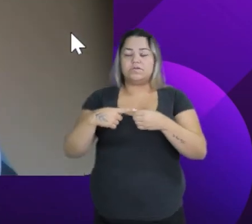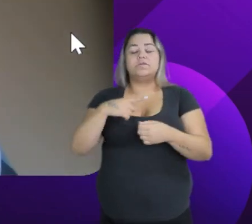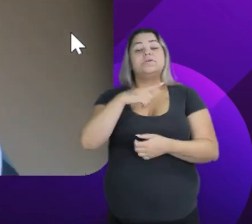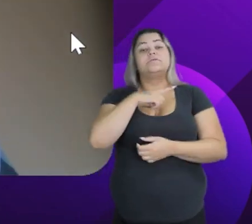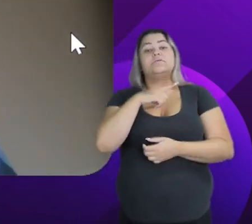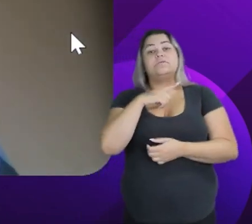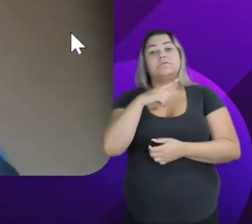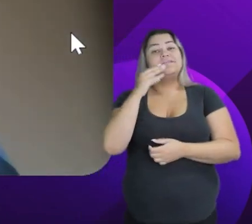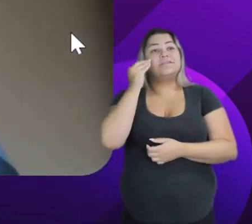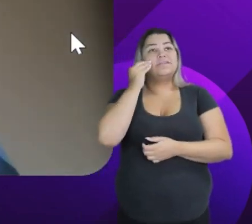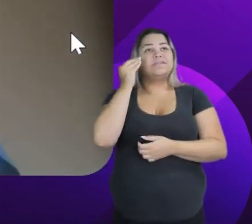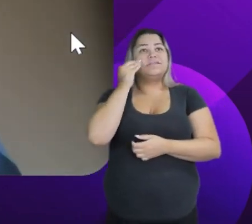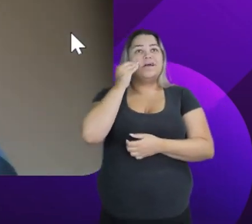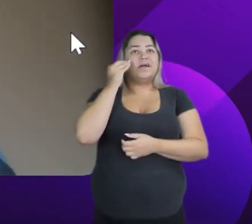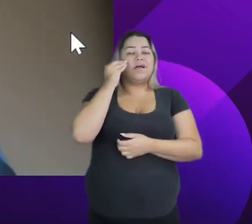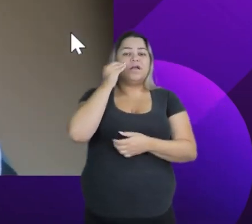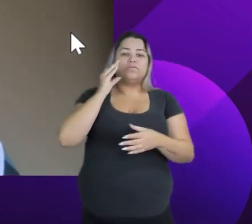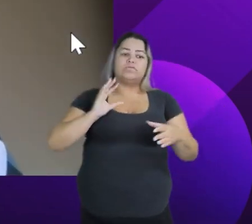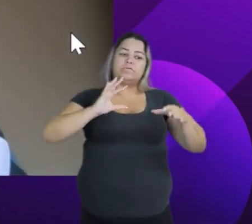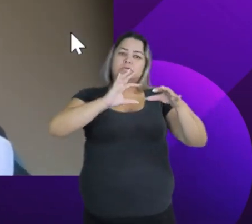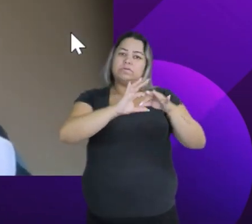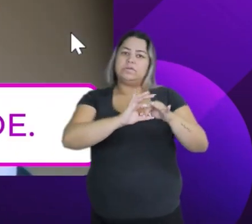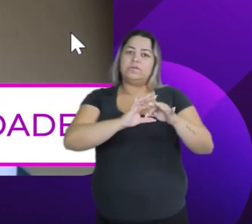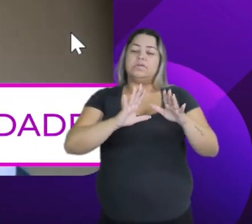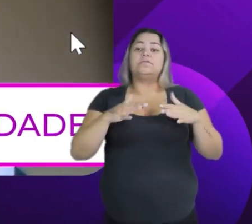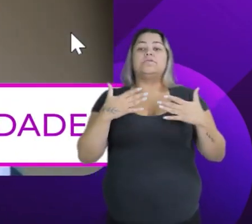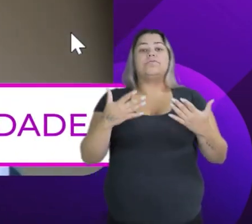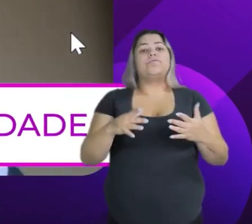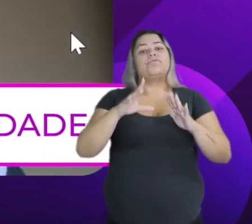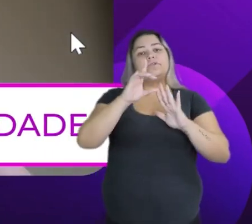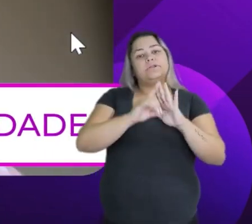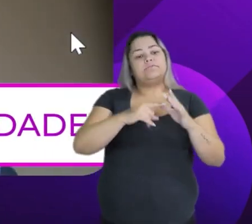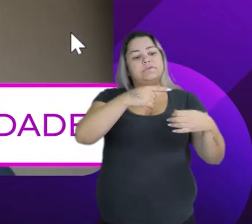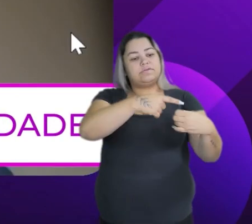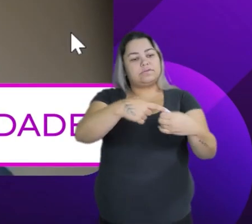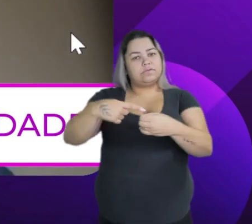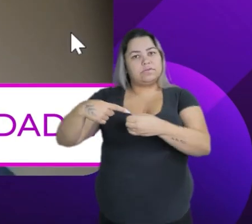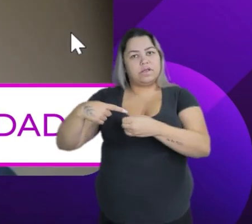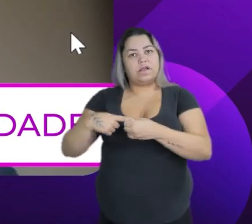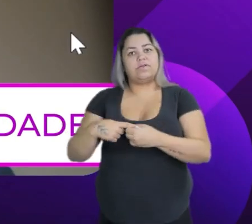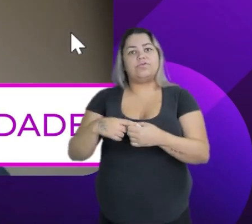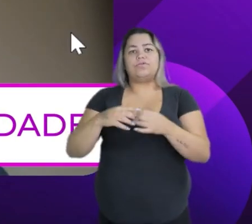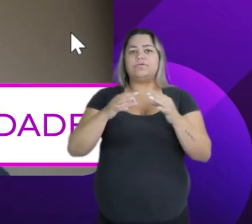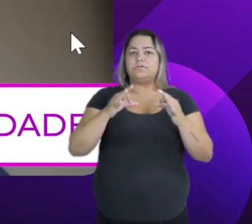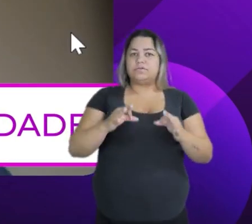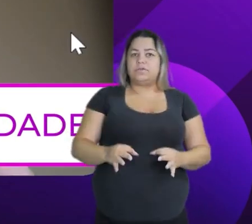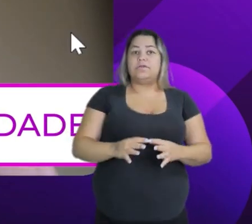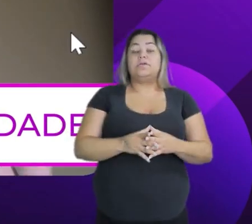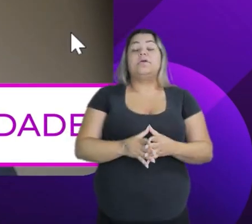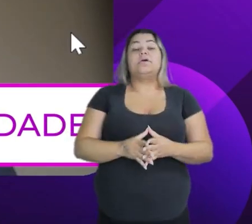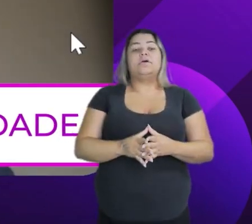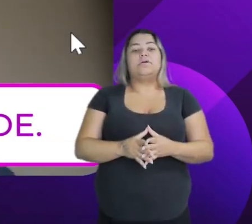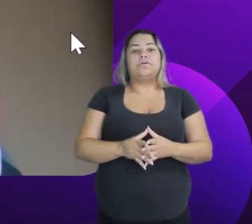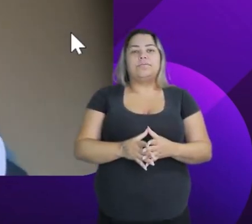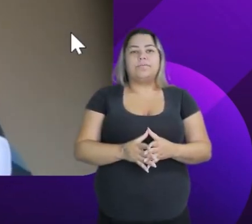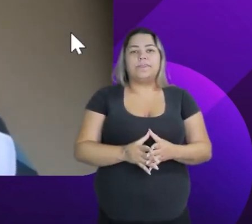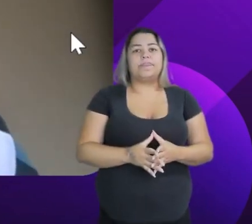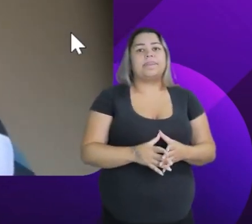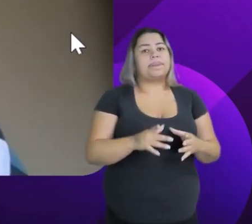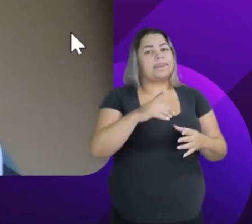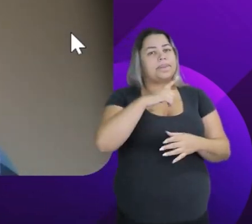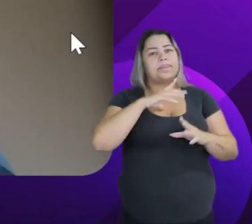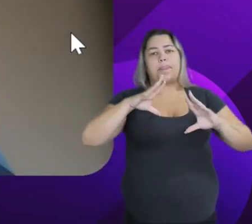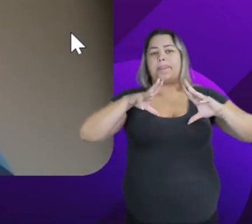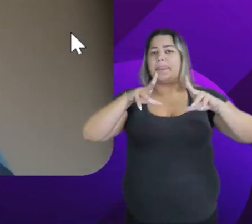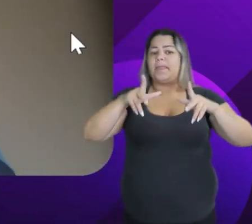tentar amarrar tudo isso. Então, o direito à cidade é o direito à dignidade, é o direito a usufruir